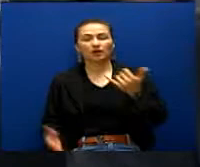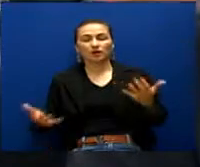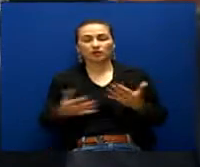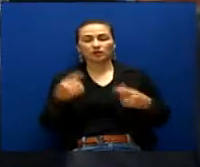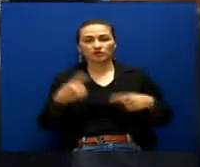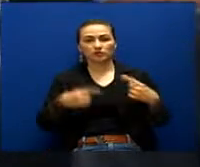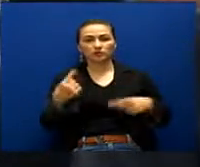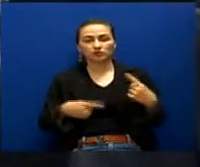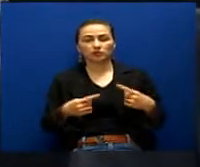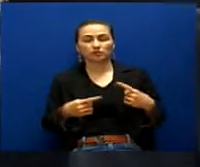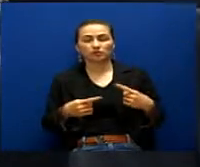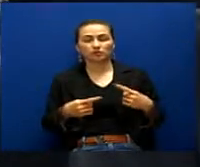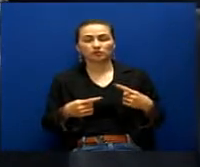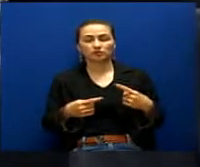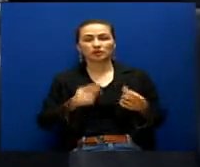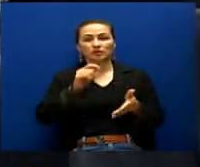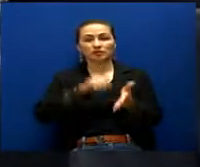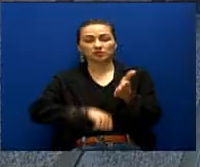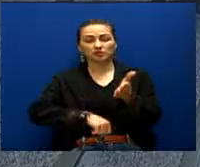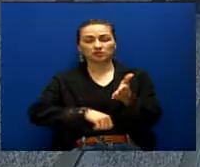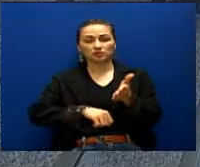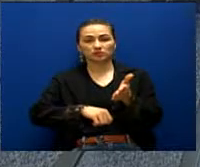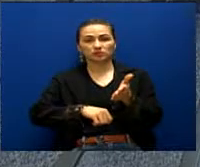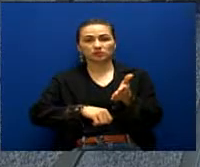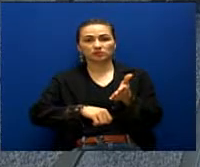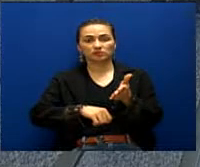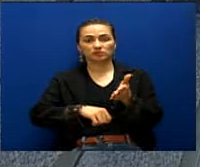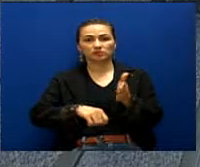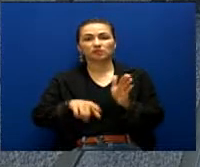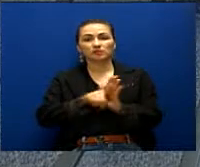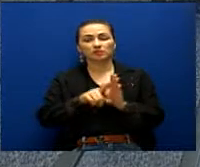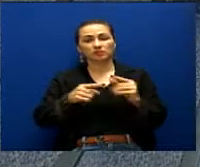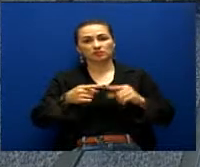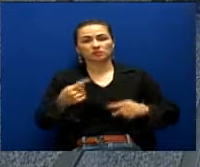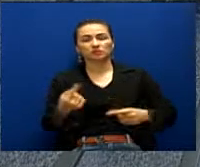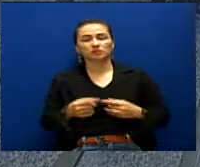parecer. Quebrar a emenda. Para que nós possamos discutir a